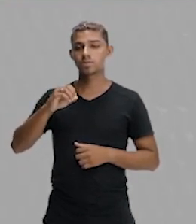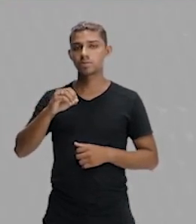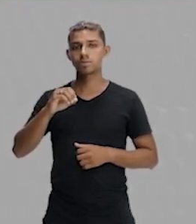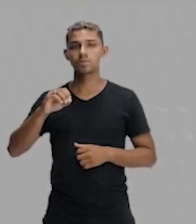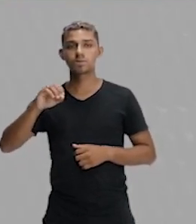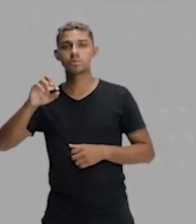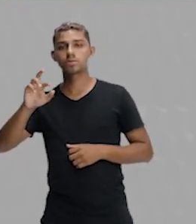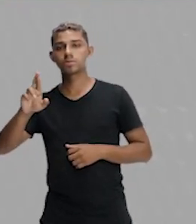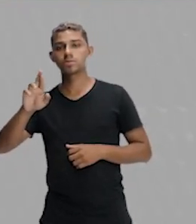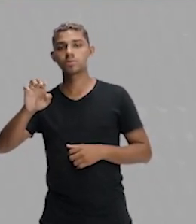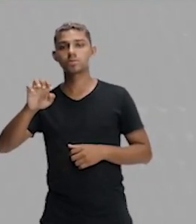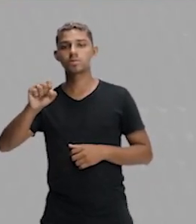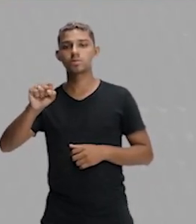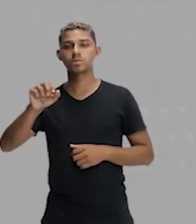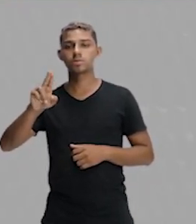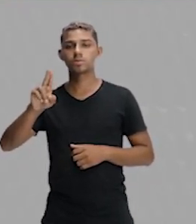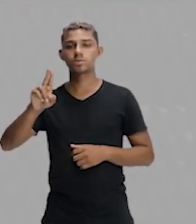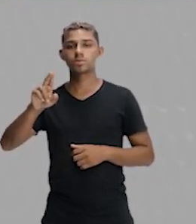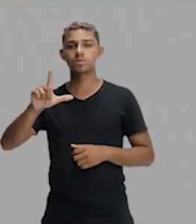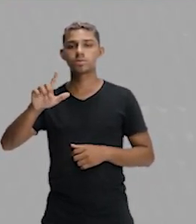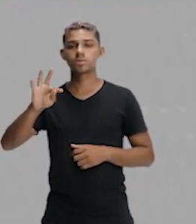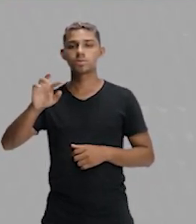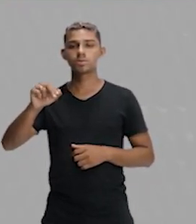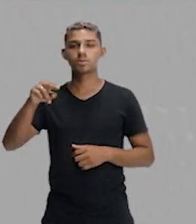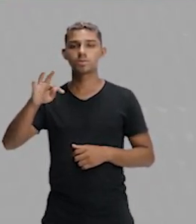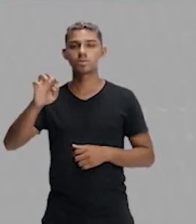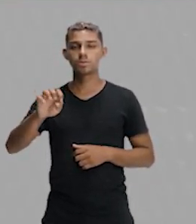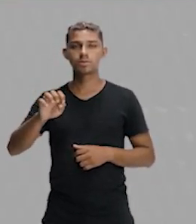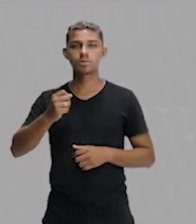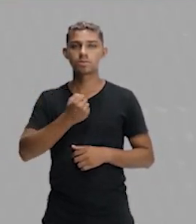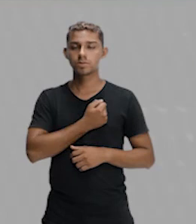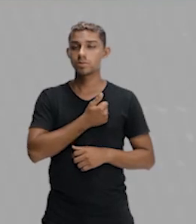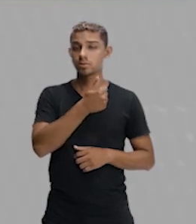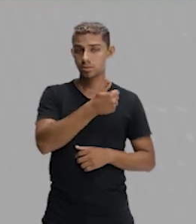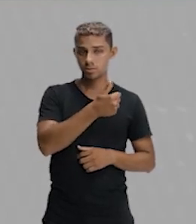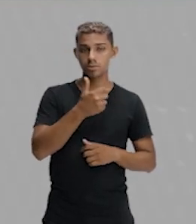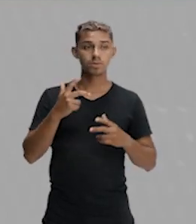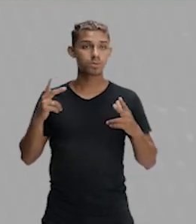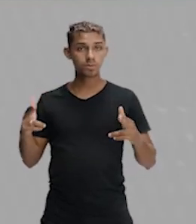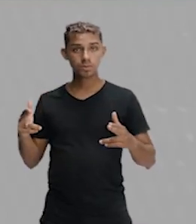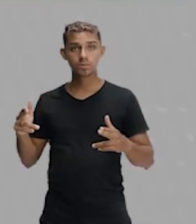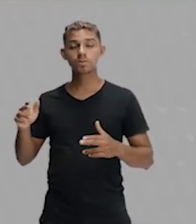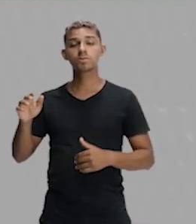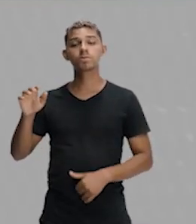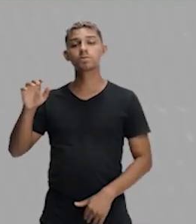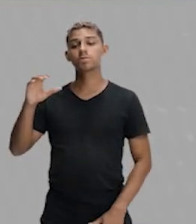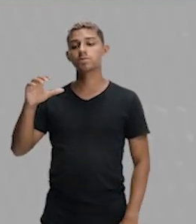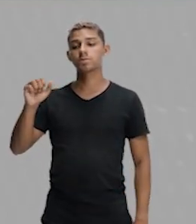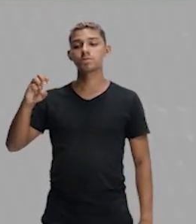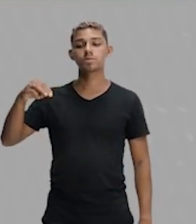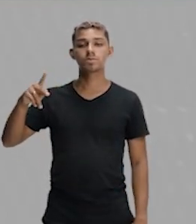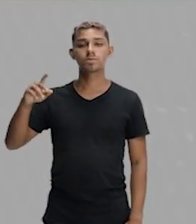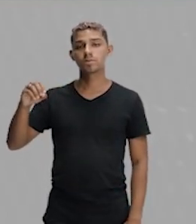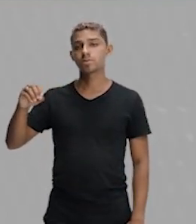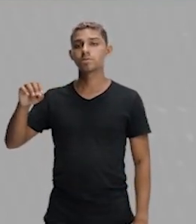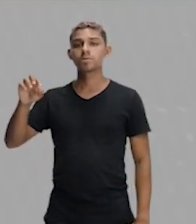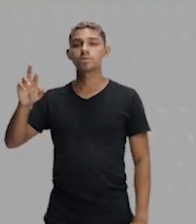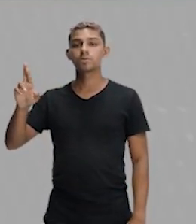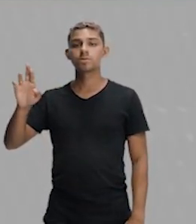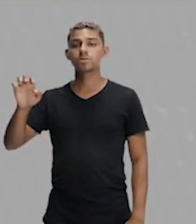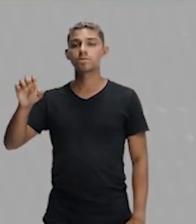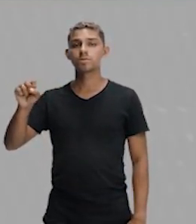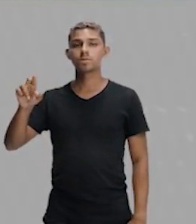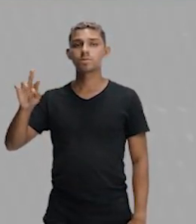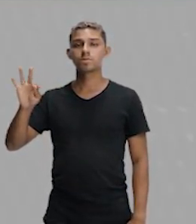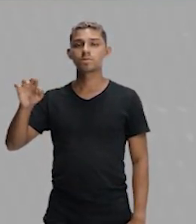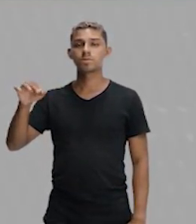estão em sentidos opostos. Certo? O campo gerado por uma placa é dado pela densidade sobre 2 vezes